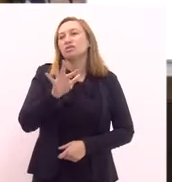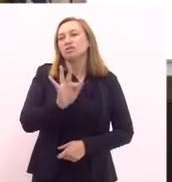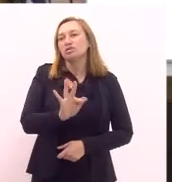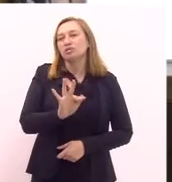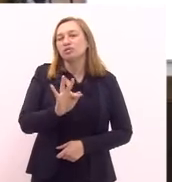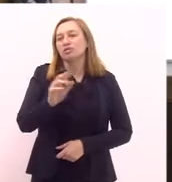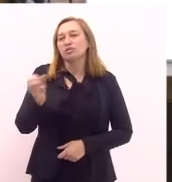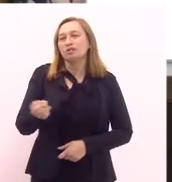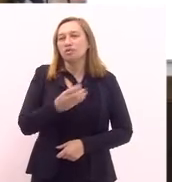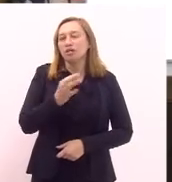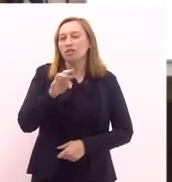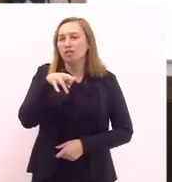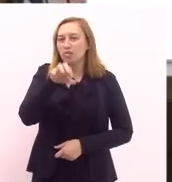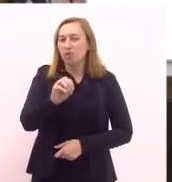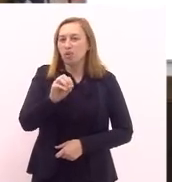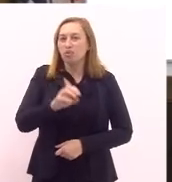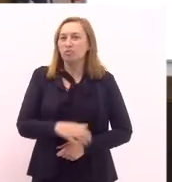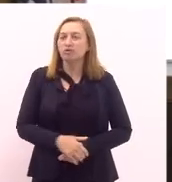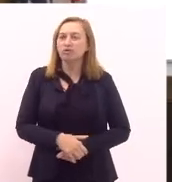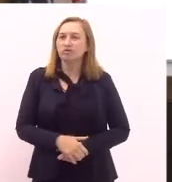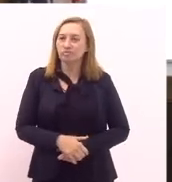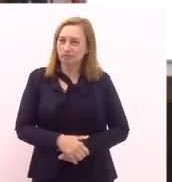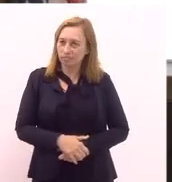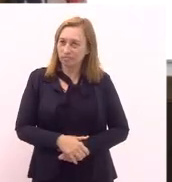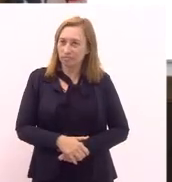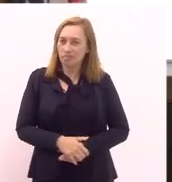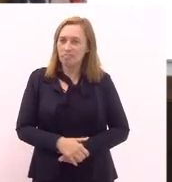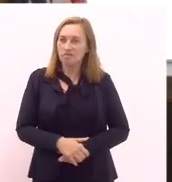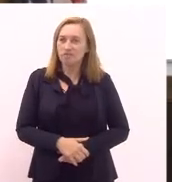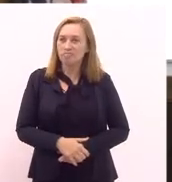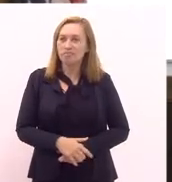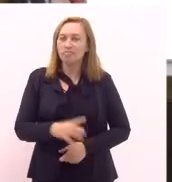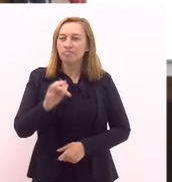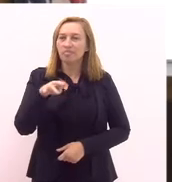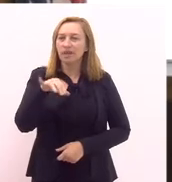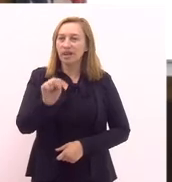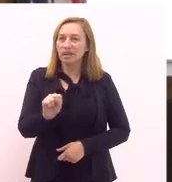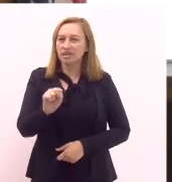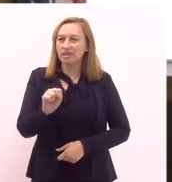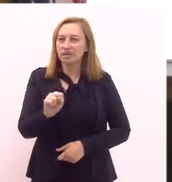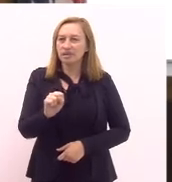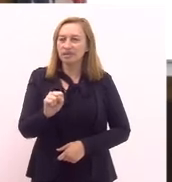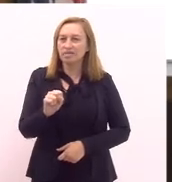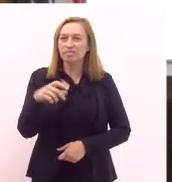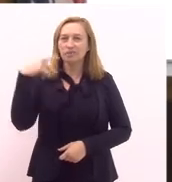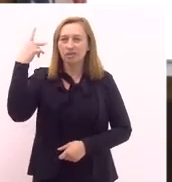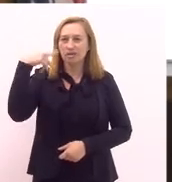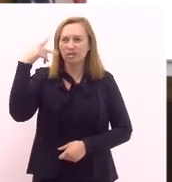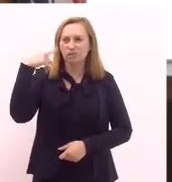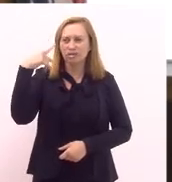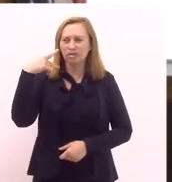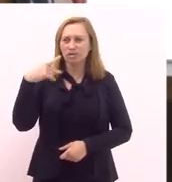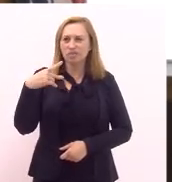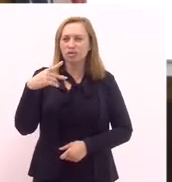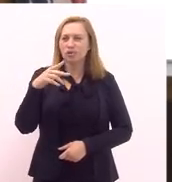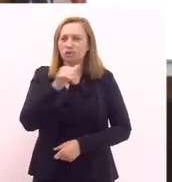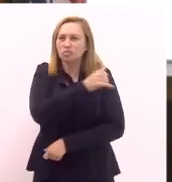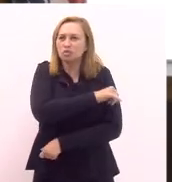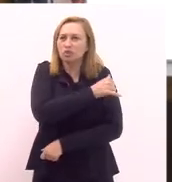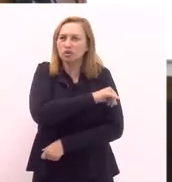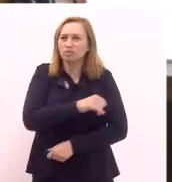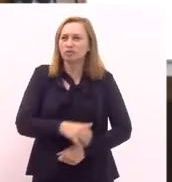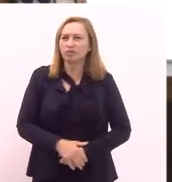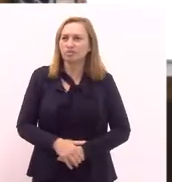estarei lá esse final de semana Oi Thaís Ferreira vereadora do